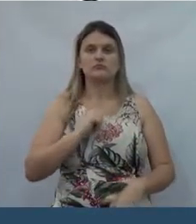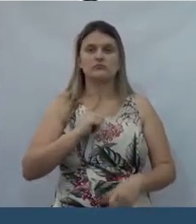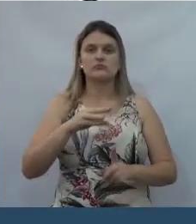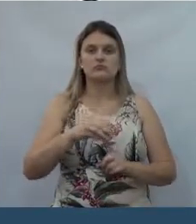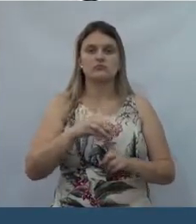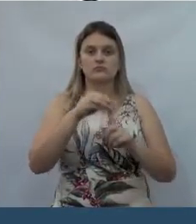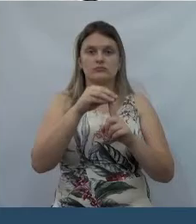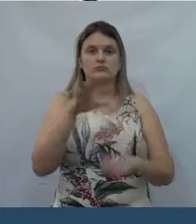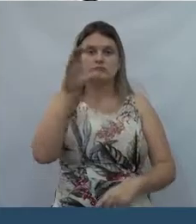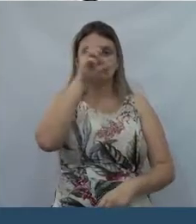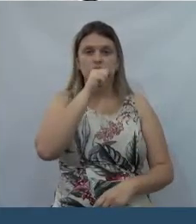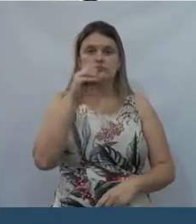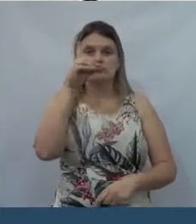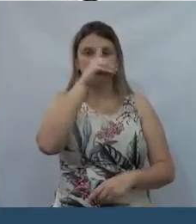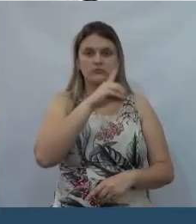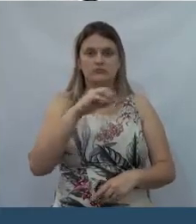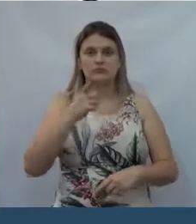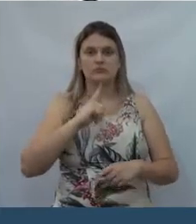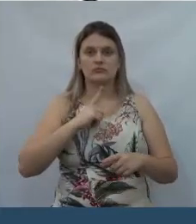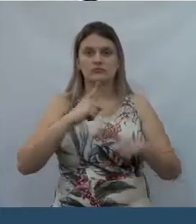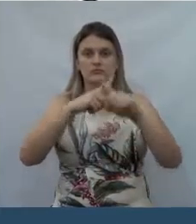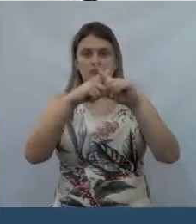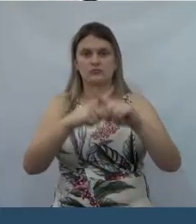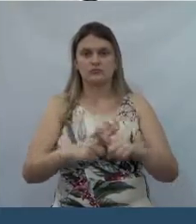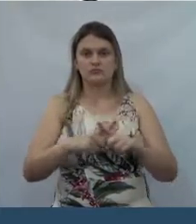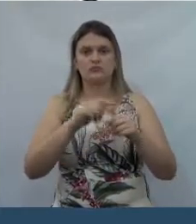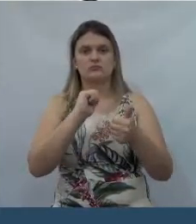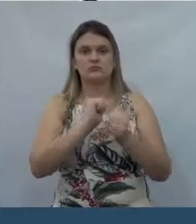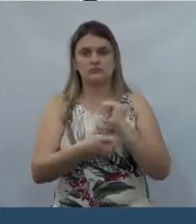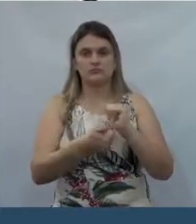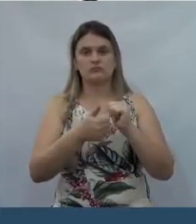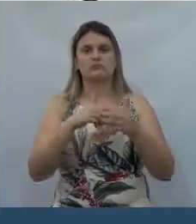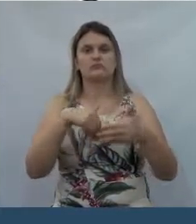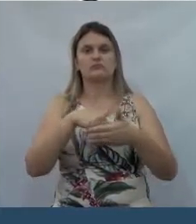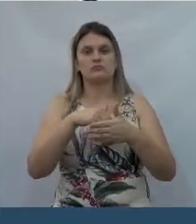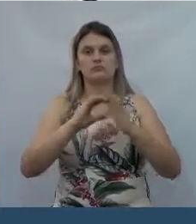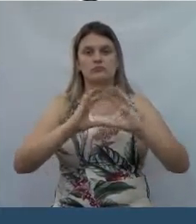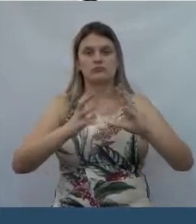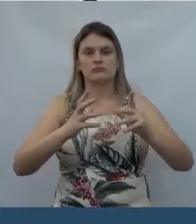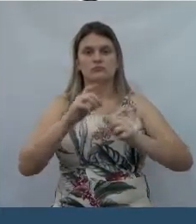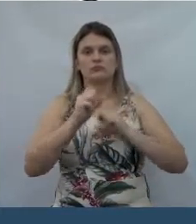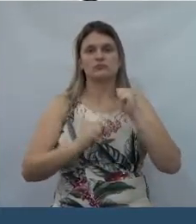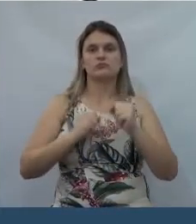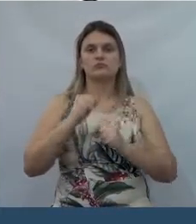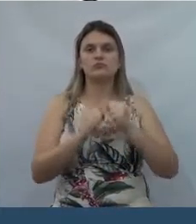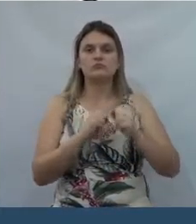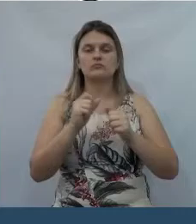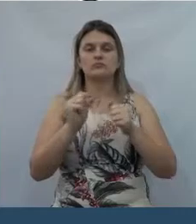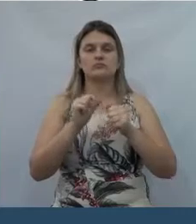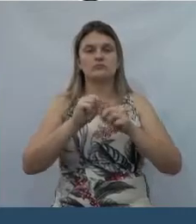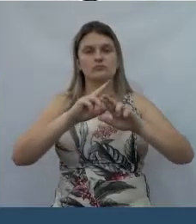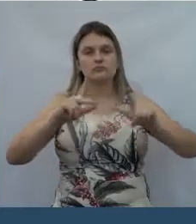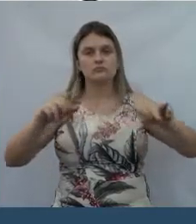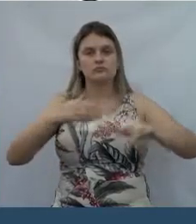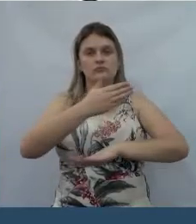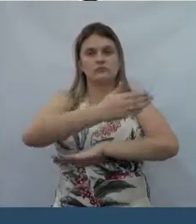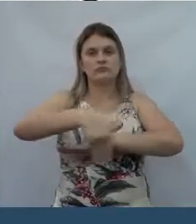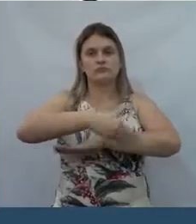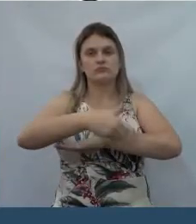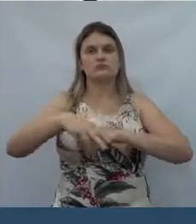nos finais de semana, uma série de competições de esportes, futebol, as corridas rústicas, corridas de